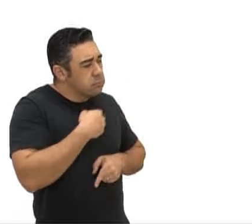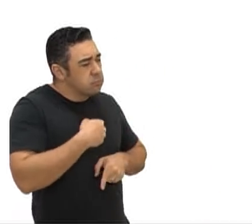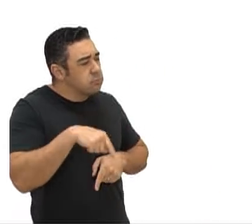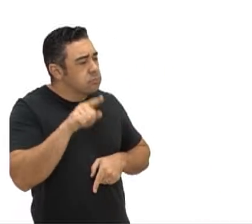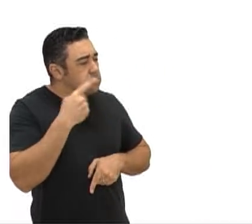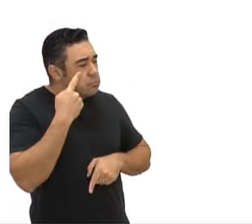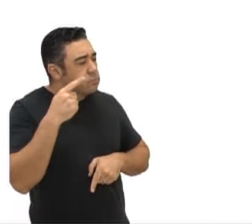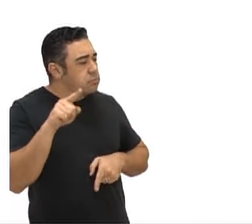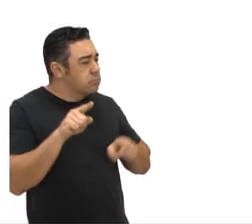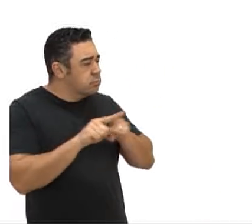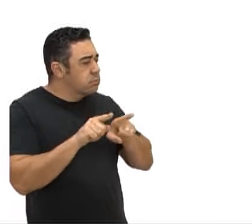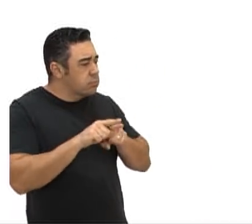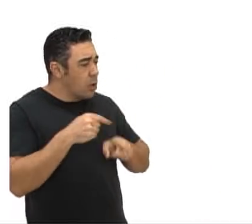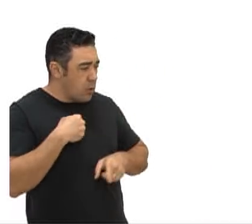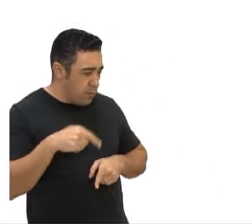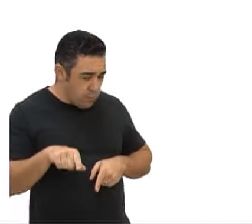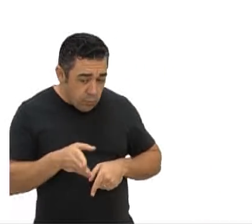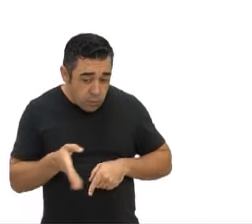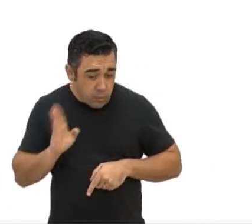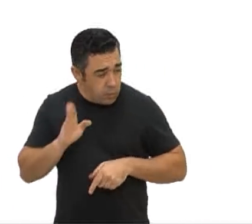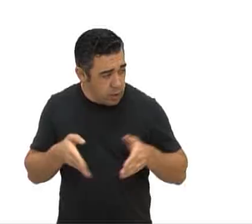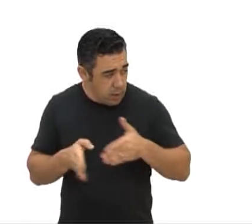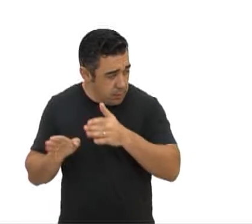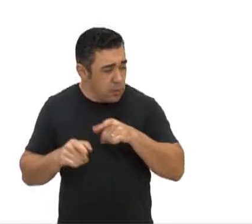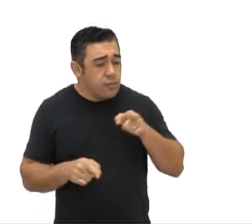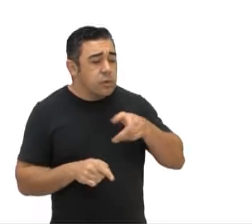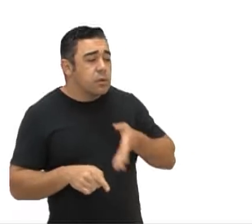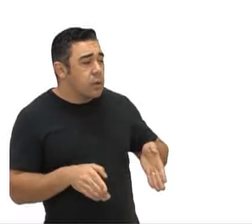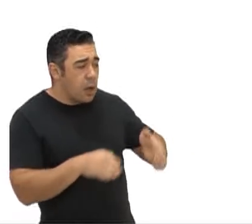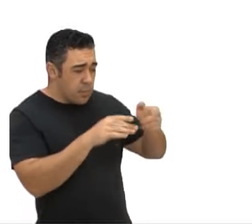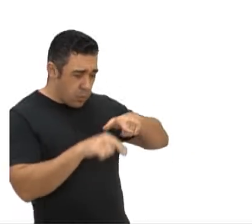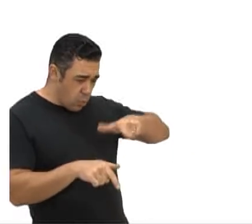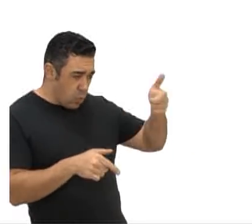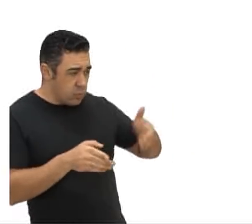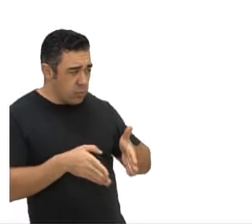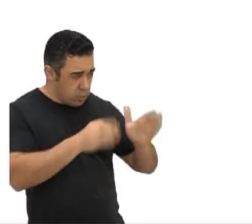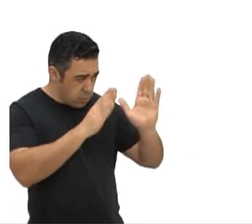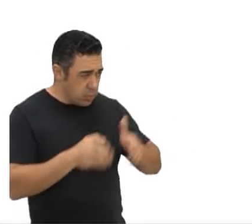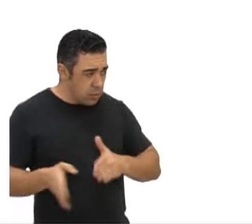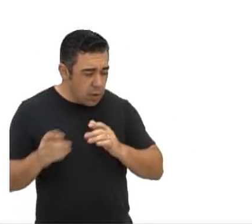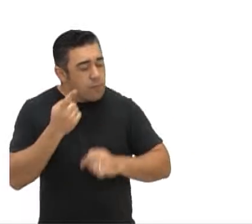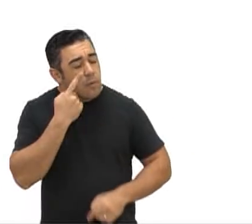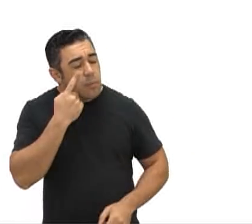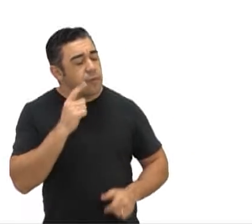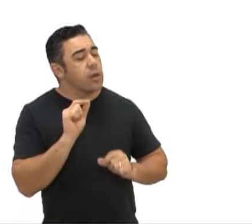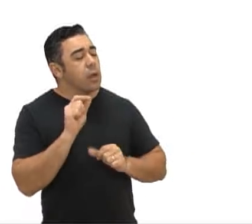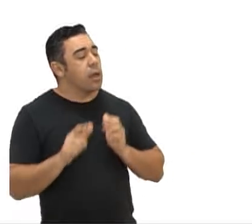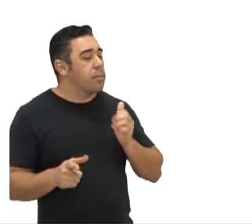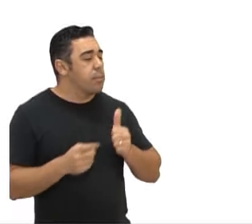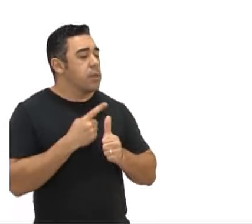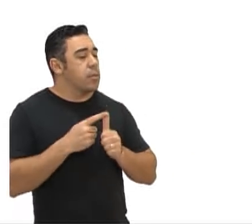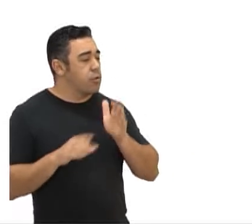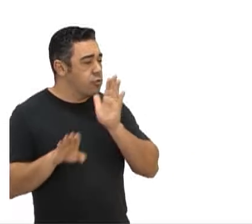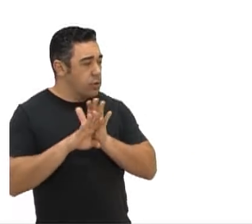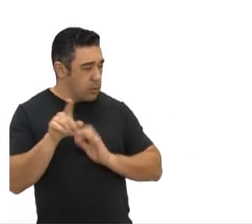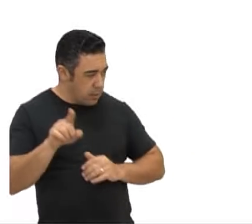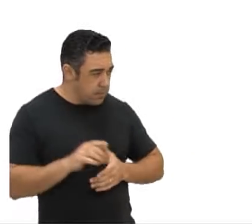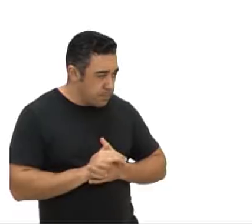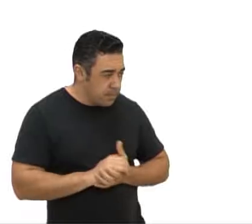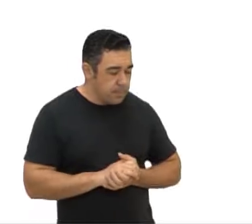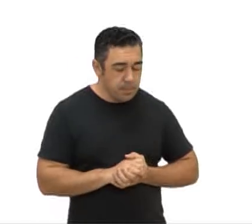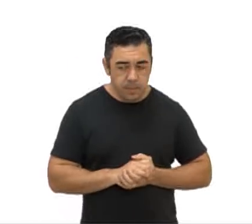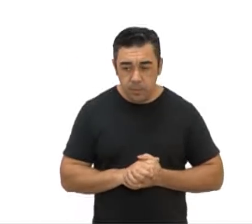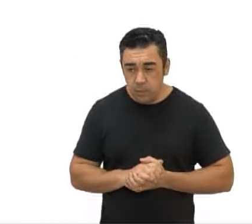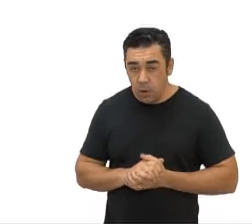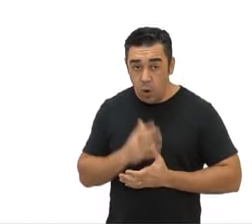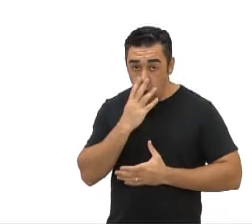vê-la. Vou por este caminho e tu vai por aquele. A ver quem chega lá primeiro. O lobo desatou